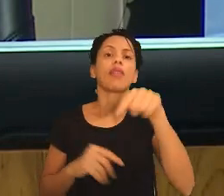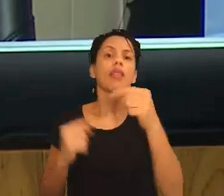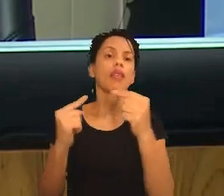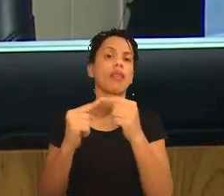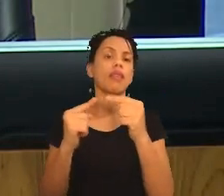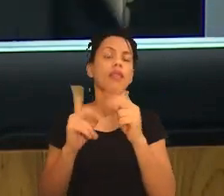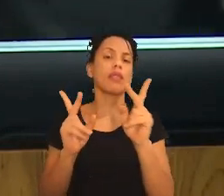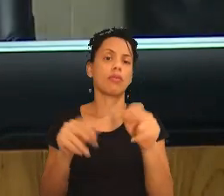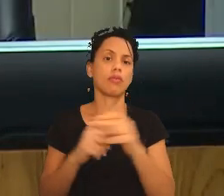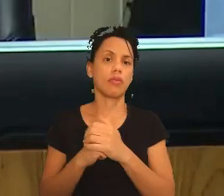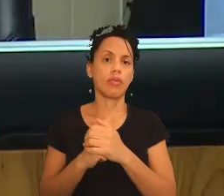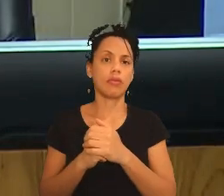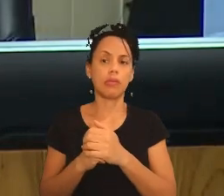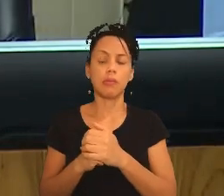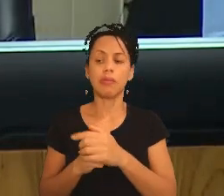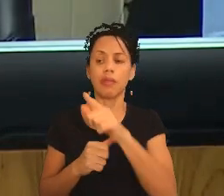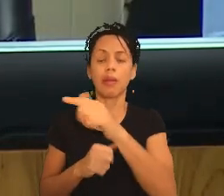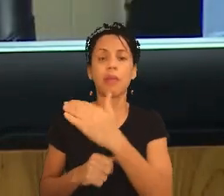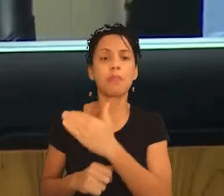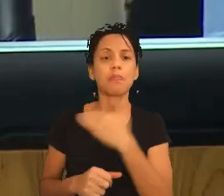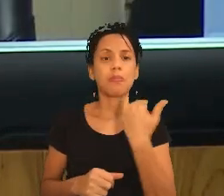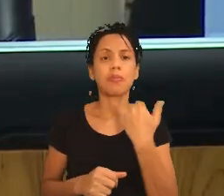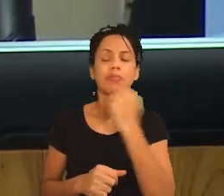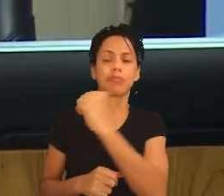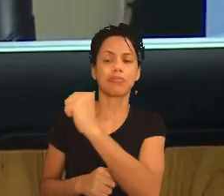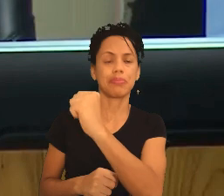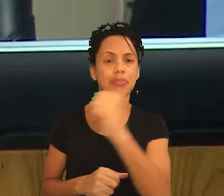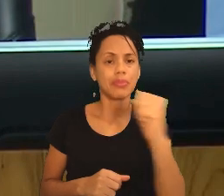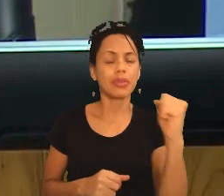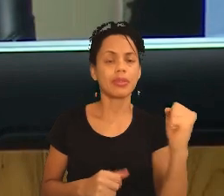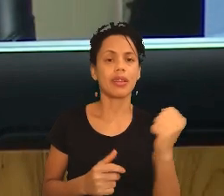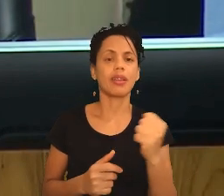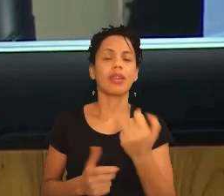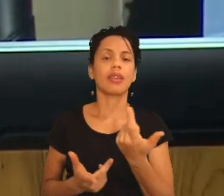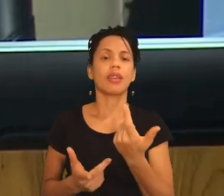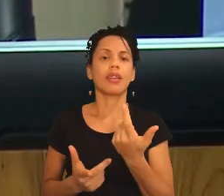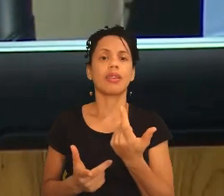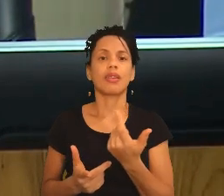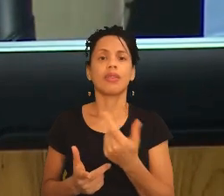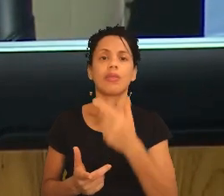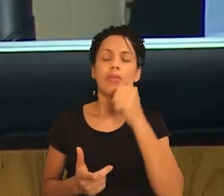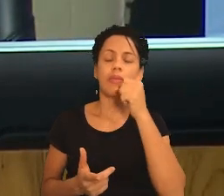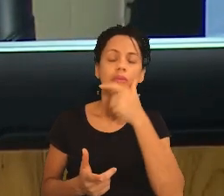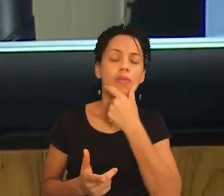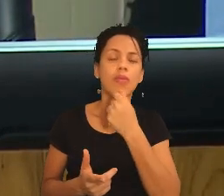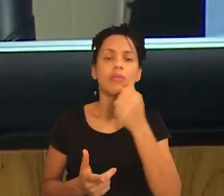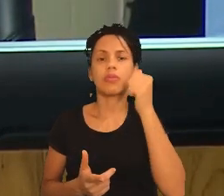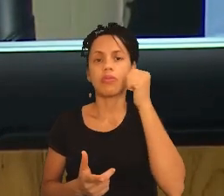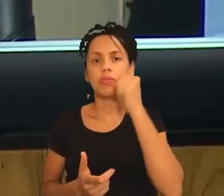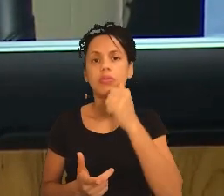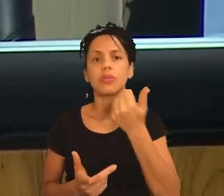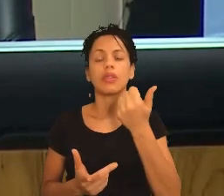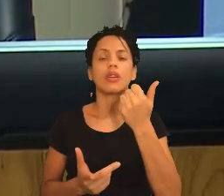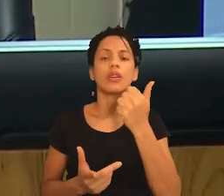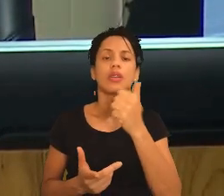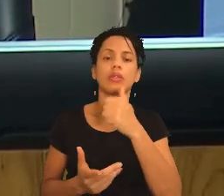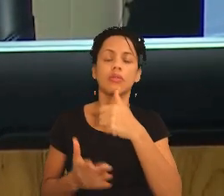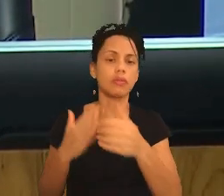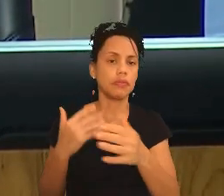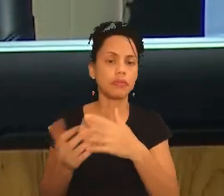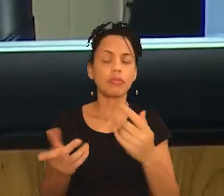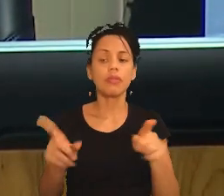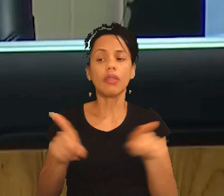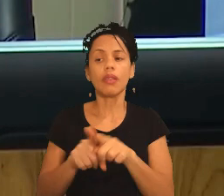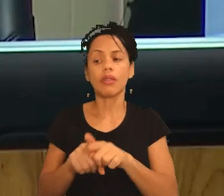mudou um pouco o contexto social, mas as práticas eram as mesmas, né? Que era extermínio dos